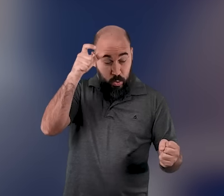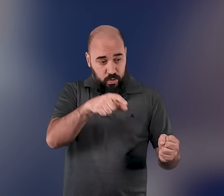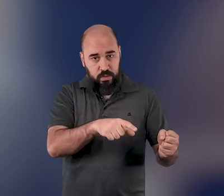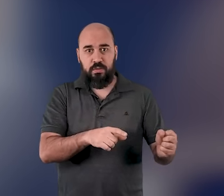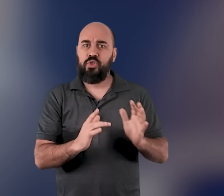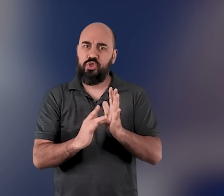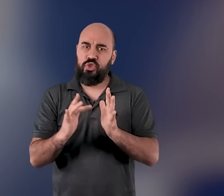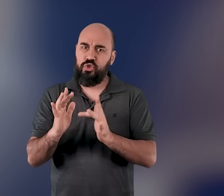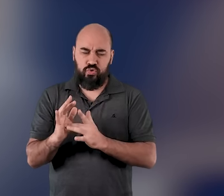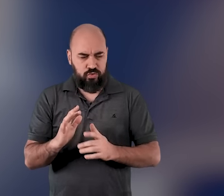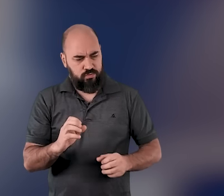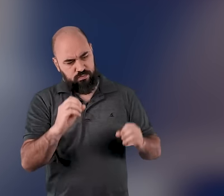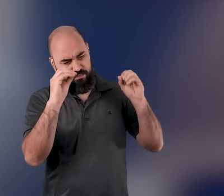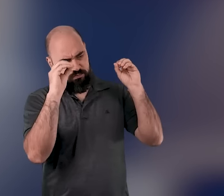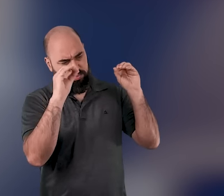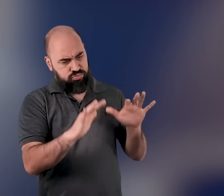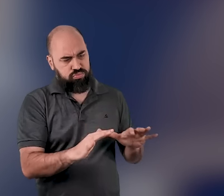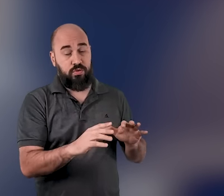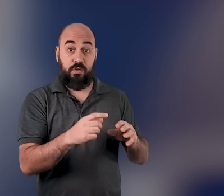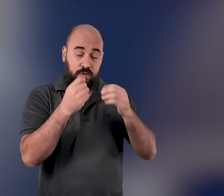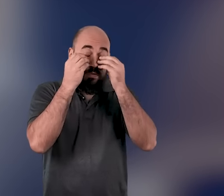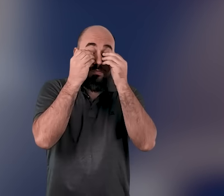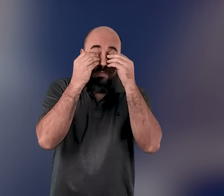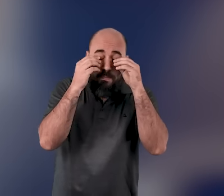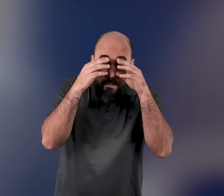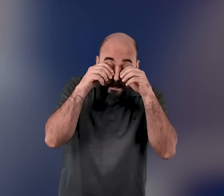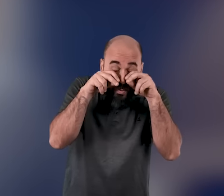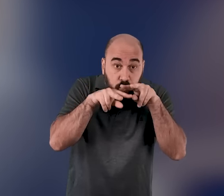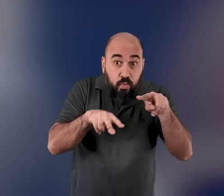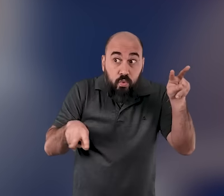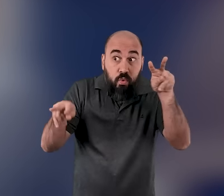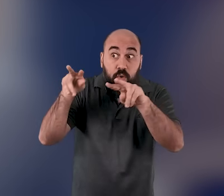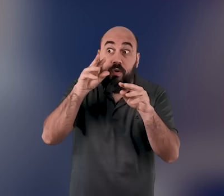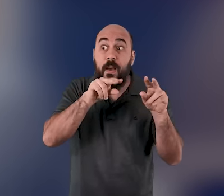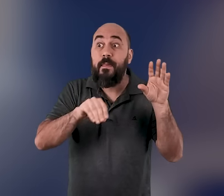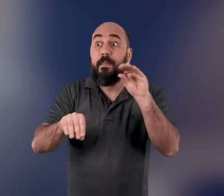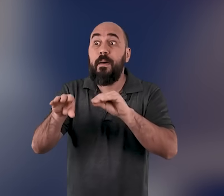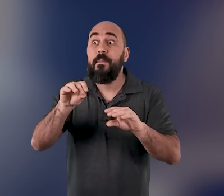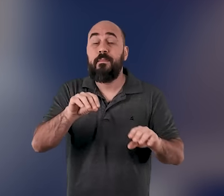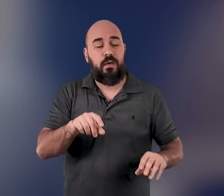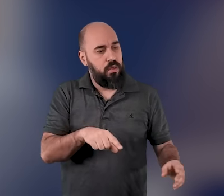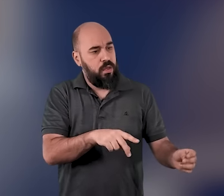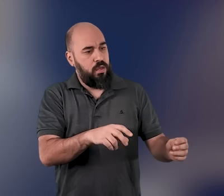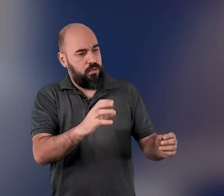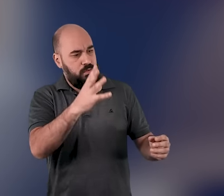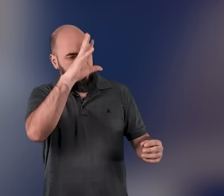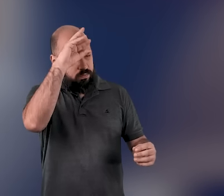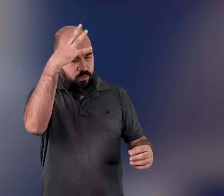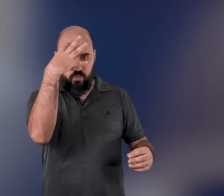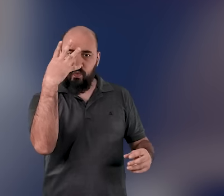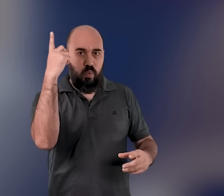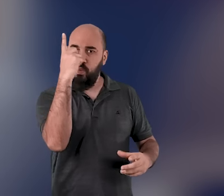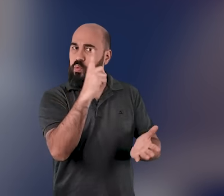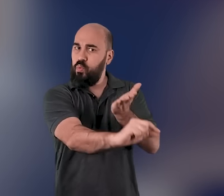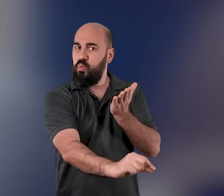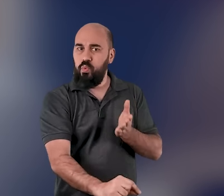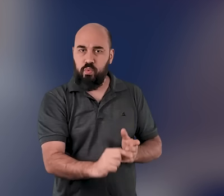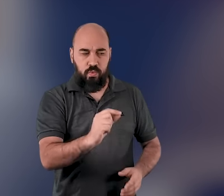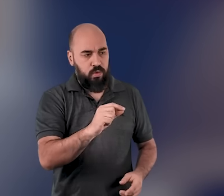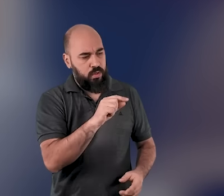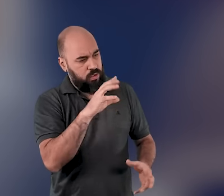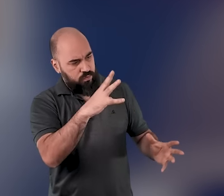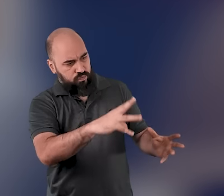homem passou a falar e a ver, e toda a multidão se admirava e dizia: não seria este, por acaso, o filho